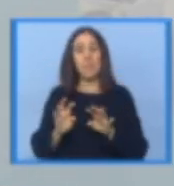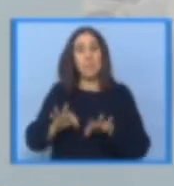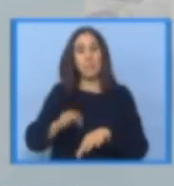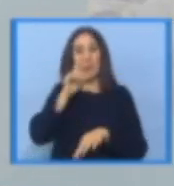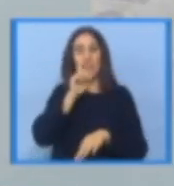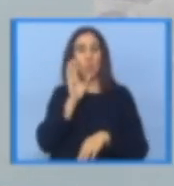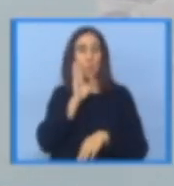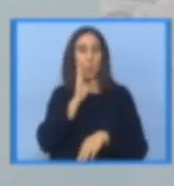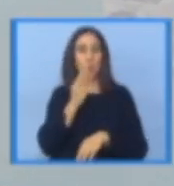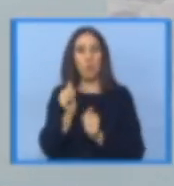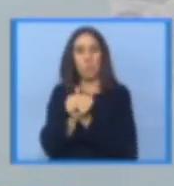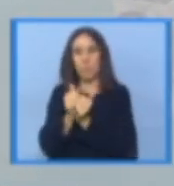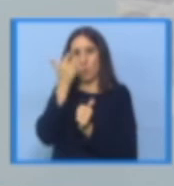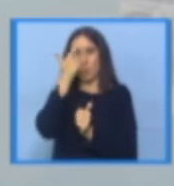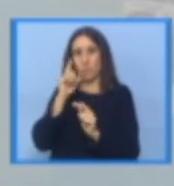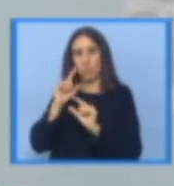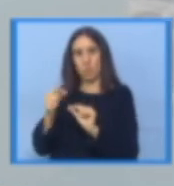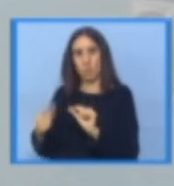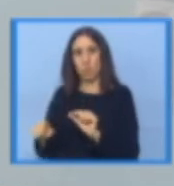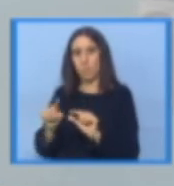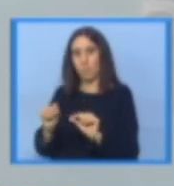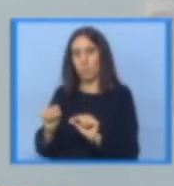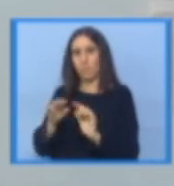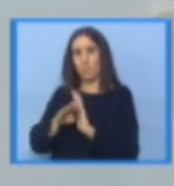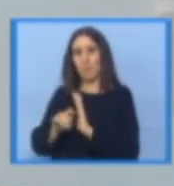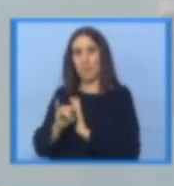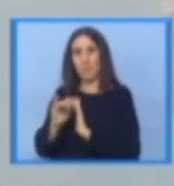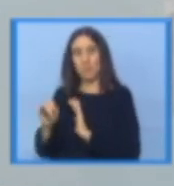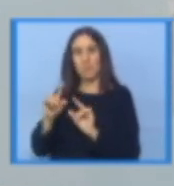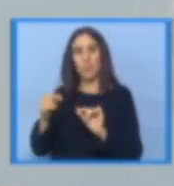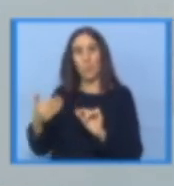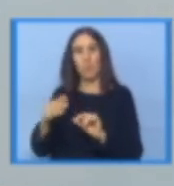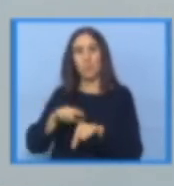que mais logo pode acompanhar a edição rádio do programa Eclésia na Antena 1